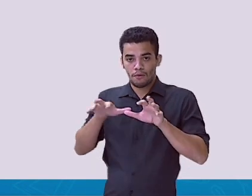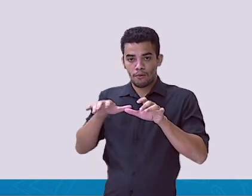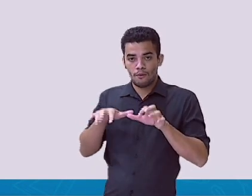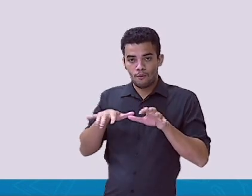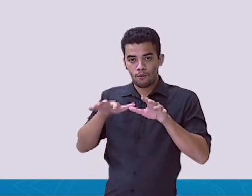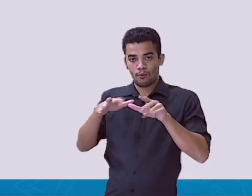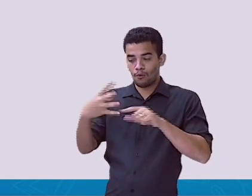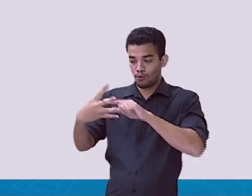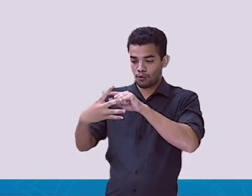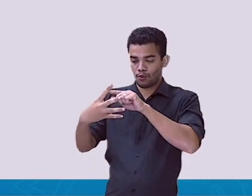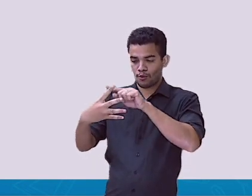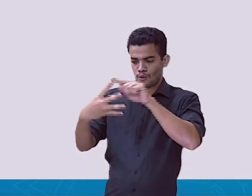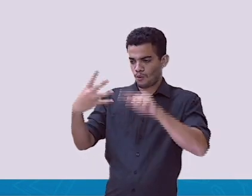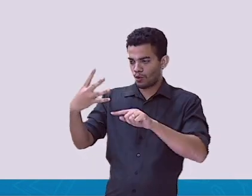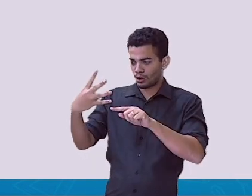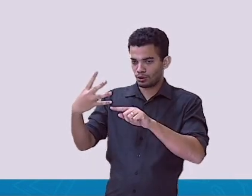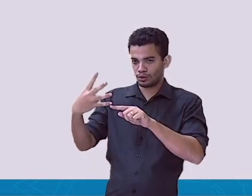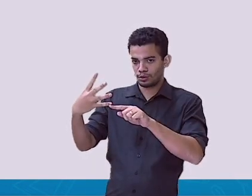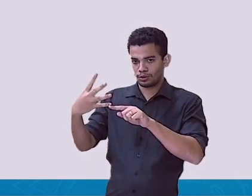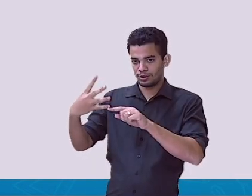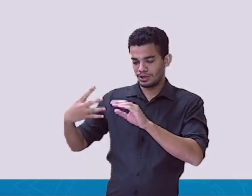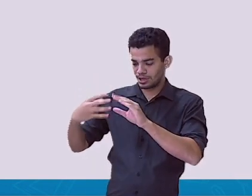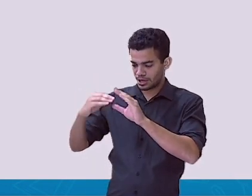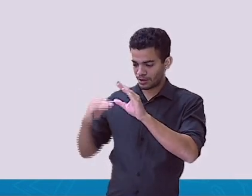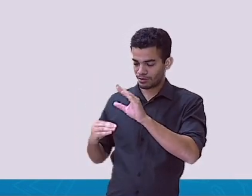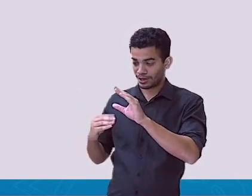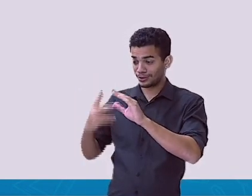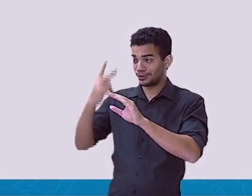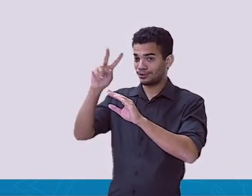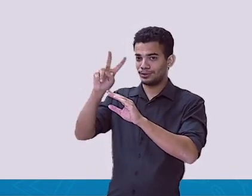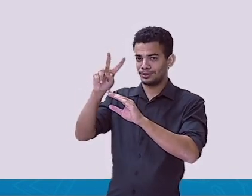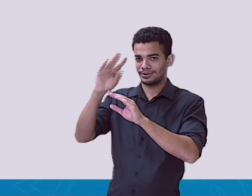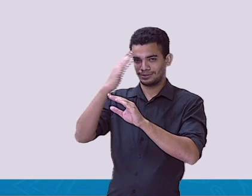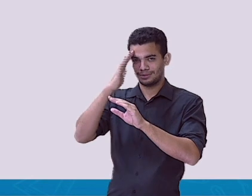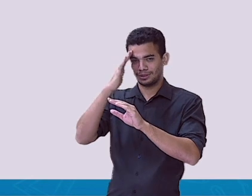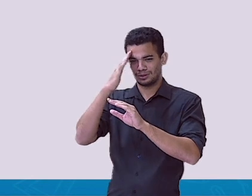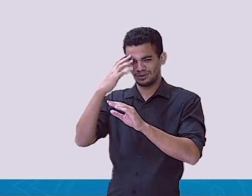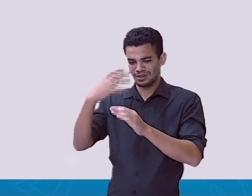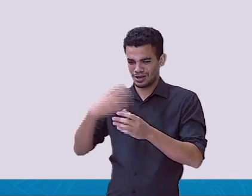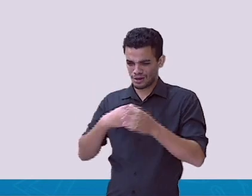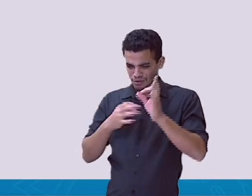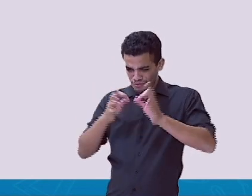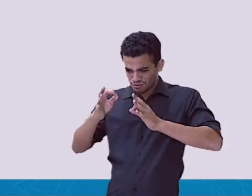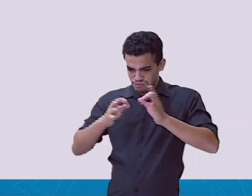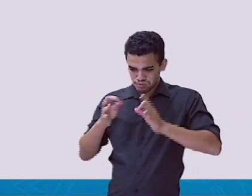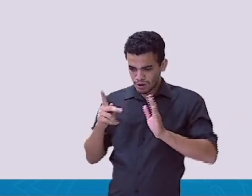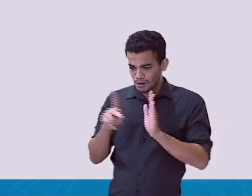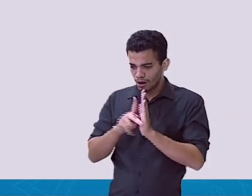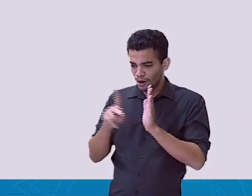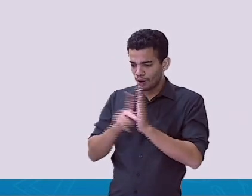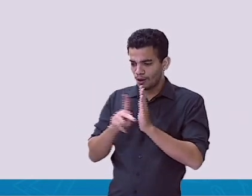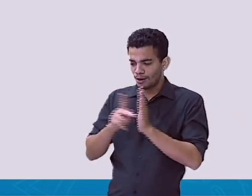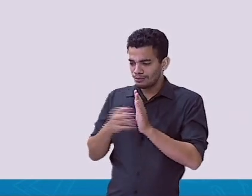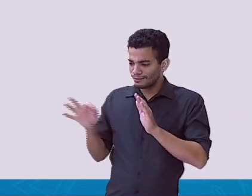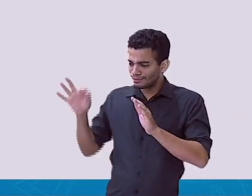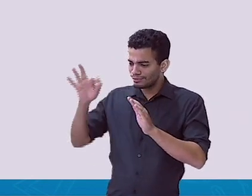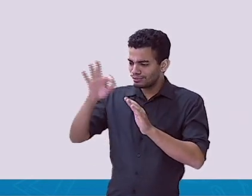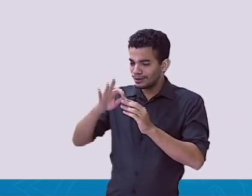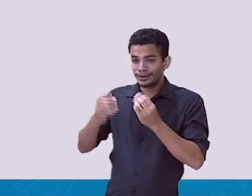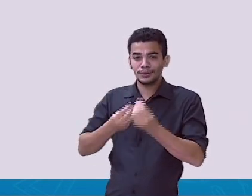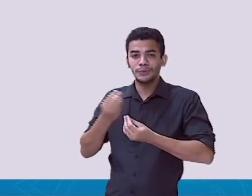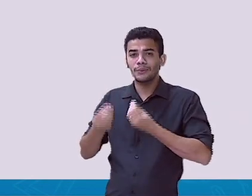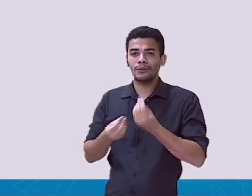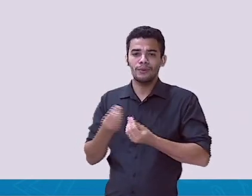tórax. E aí? Como que eles se organizam? Percebem? Então, isso ali são as estruturas que a gente